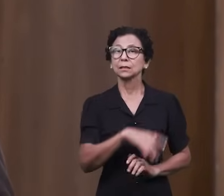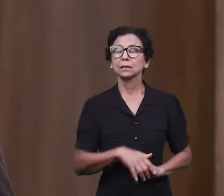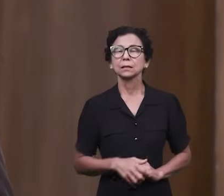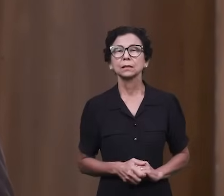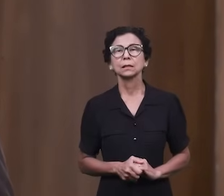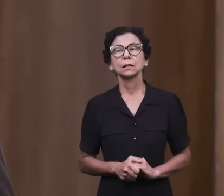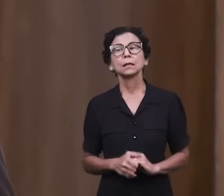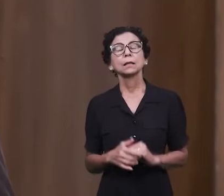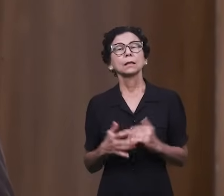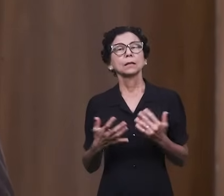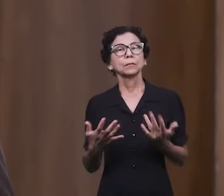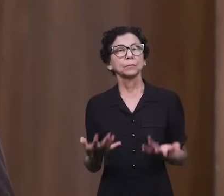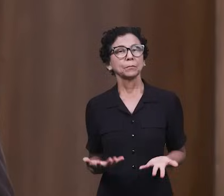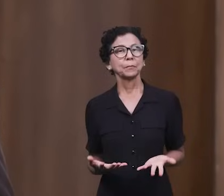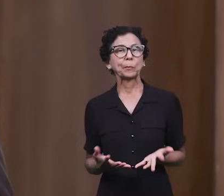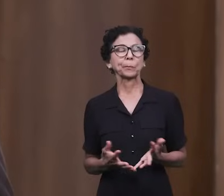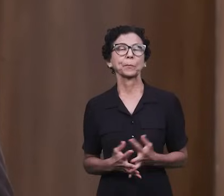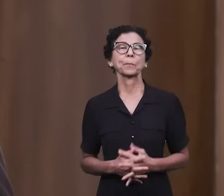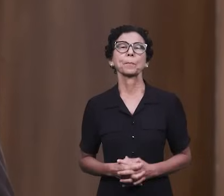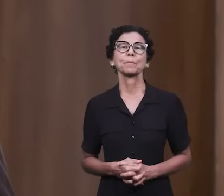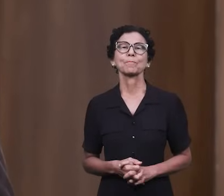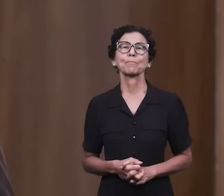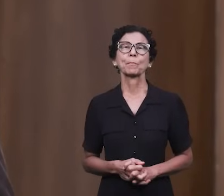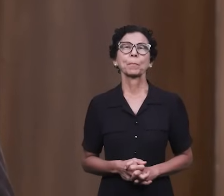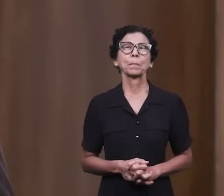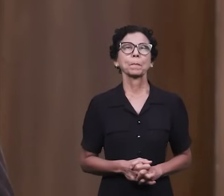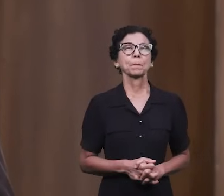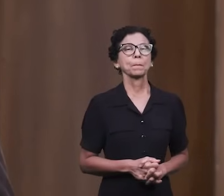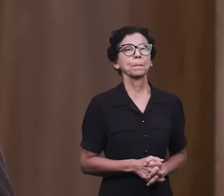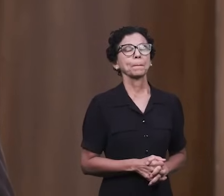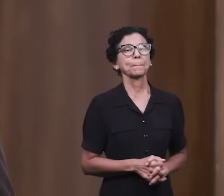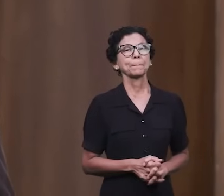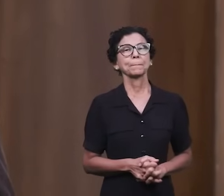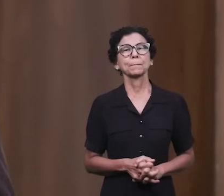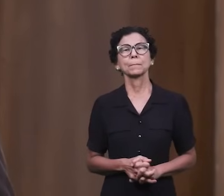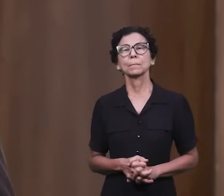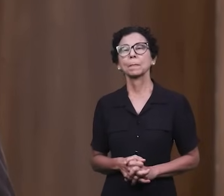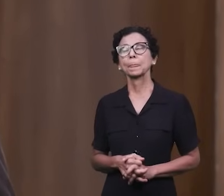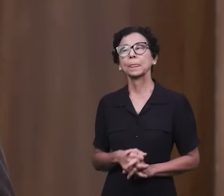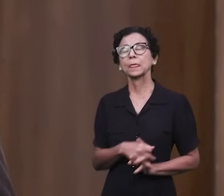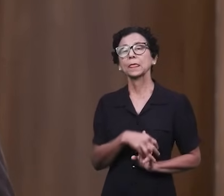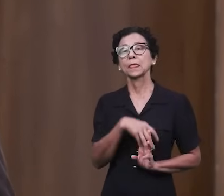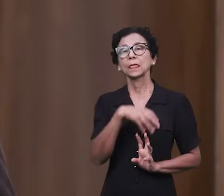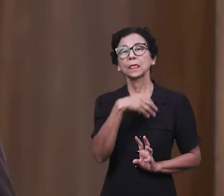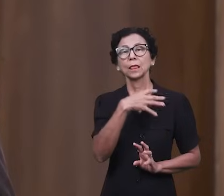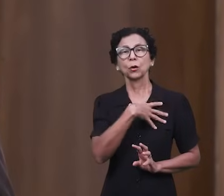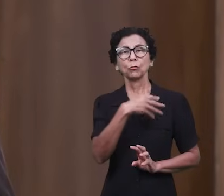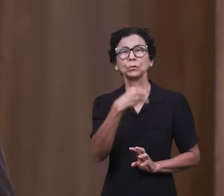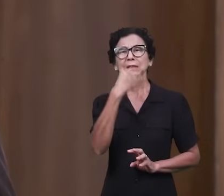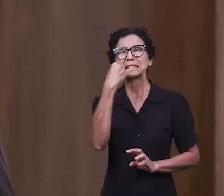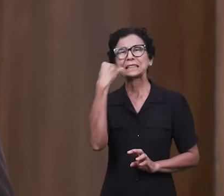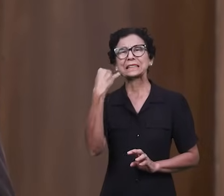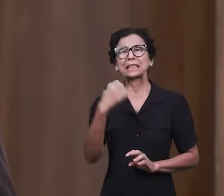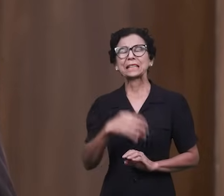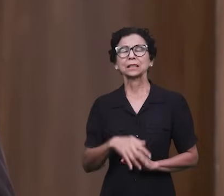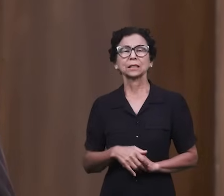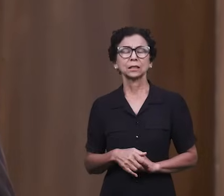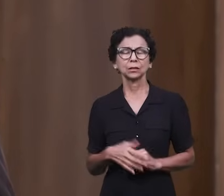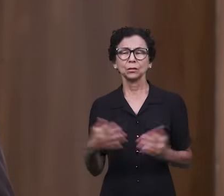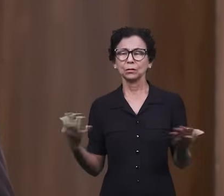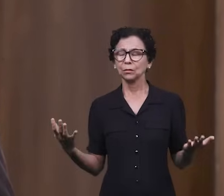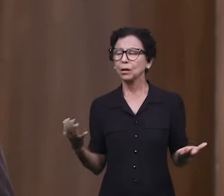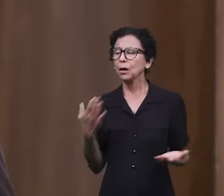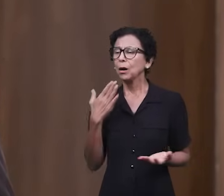E isso, então, veio à mente de Isaac perguntar, mas aqui